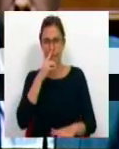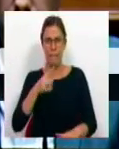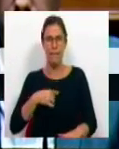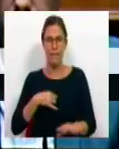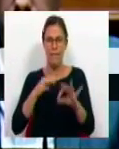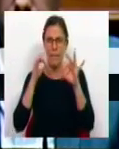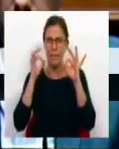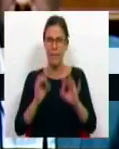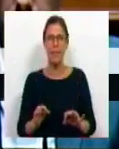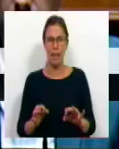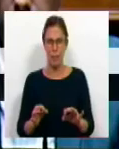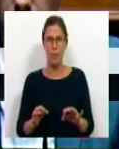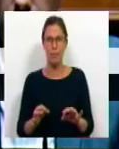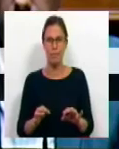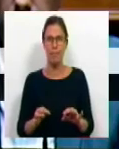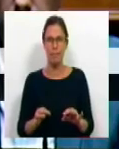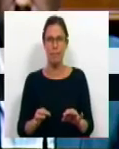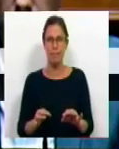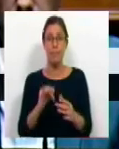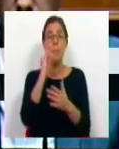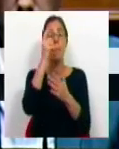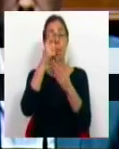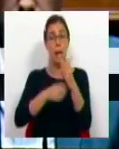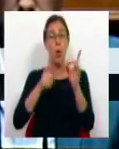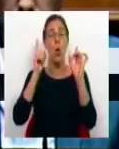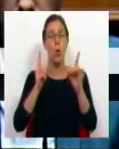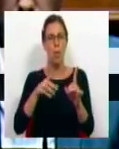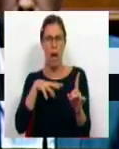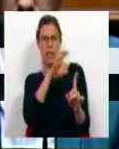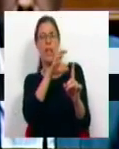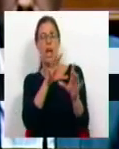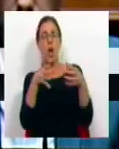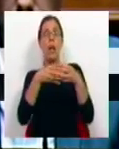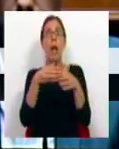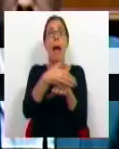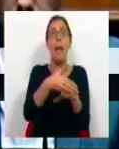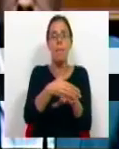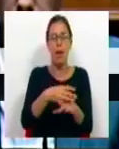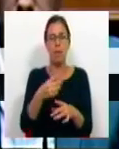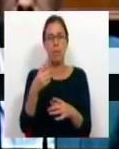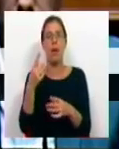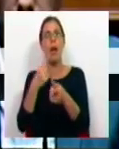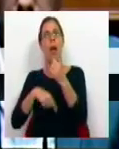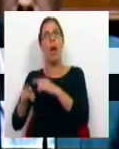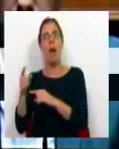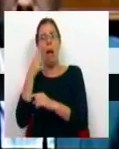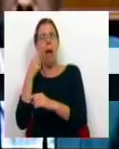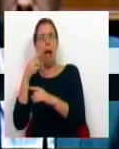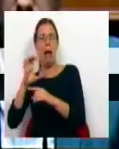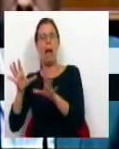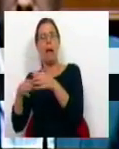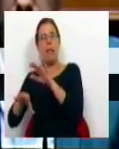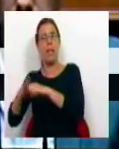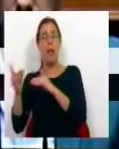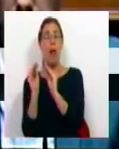é a palavra certa. O imposto começou por ser um ataque à classe média e a direita chorou pela classe média.